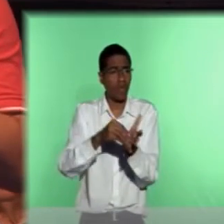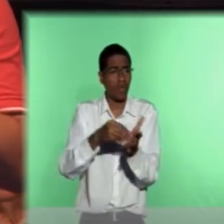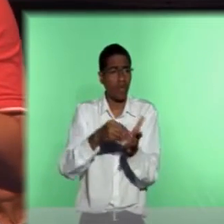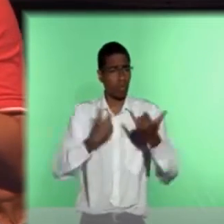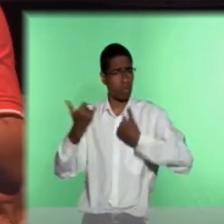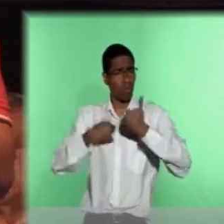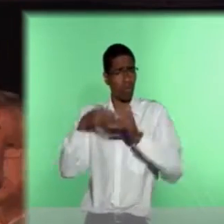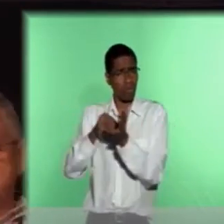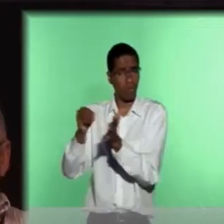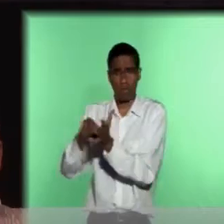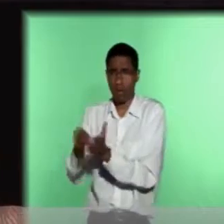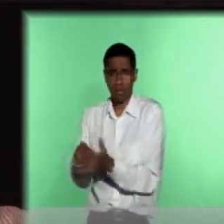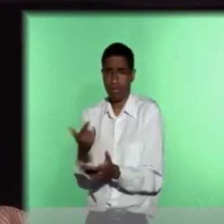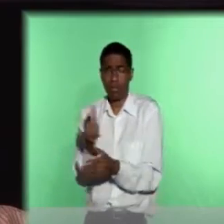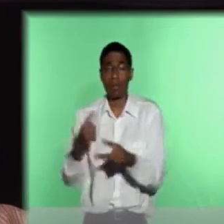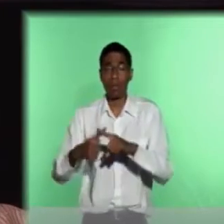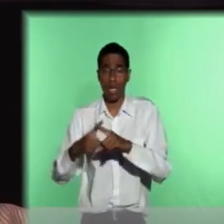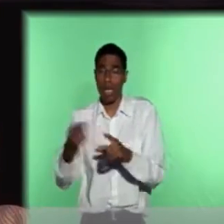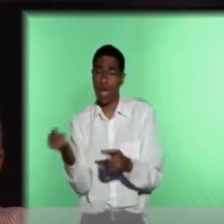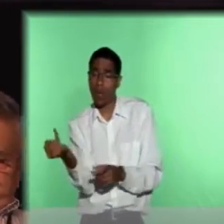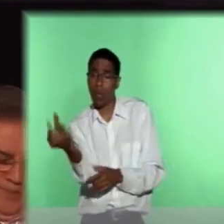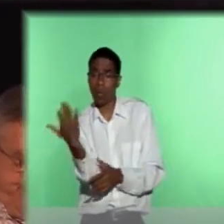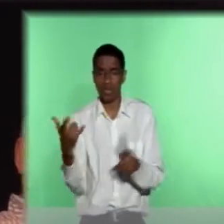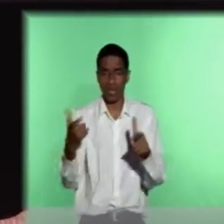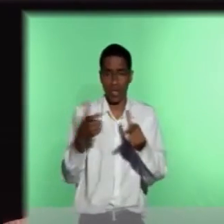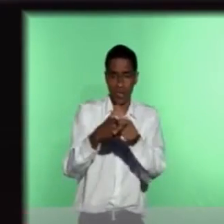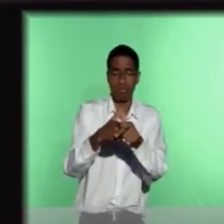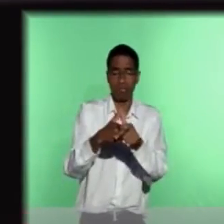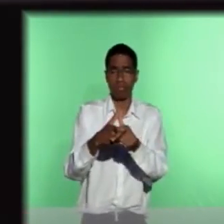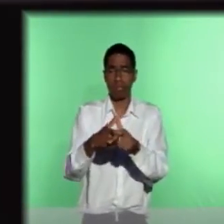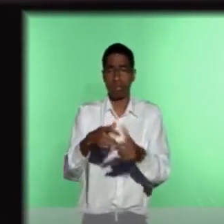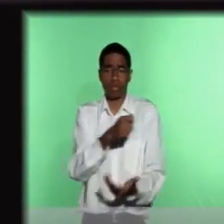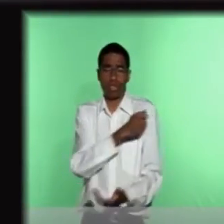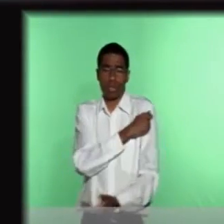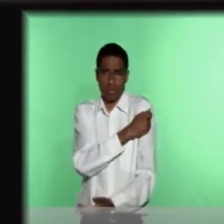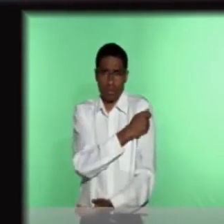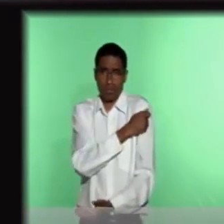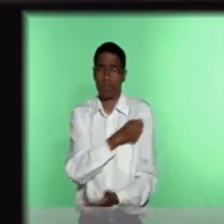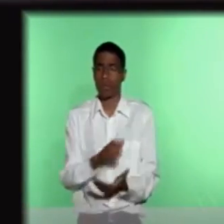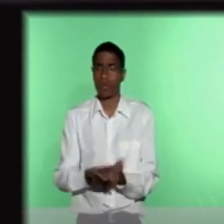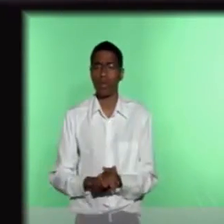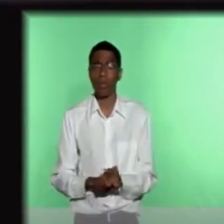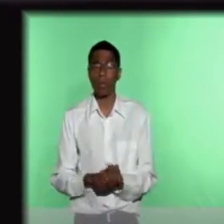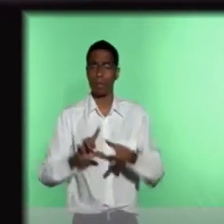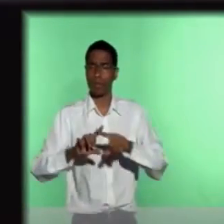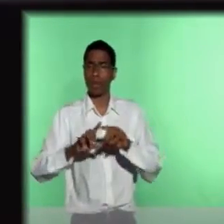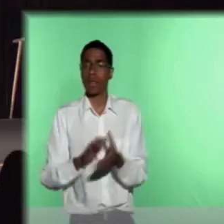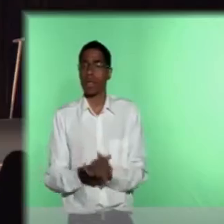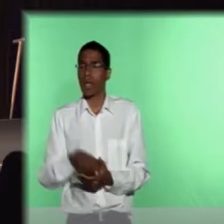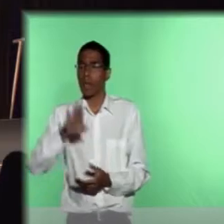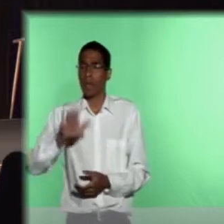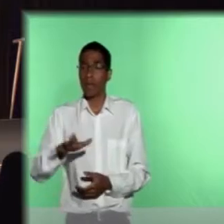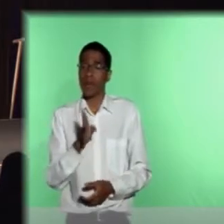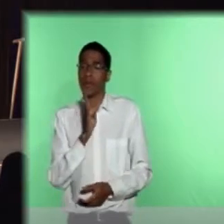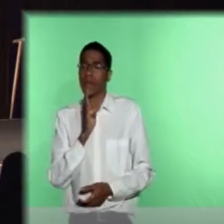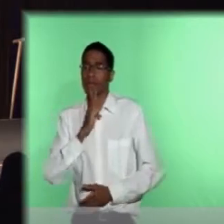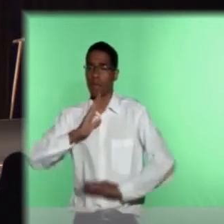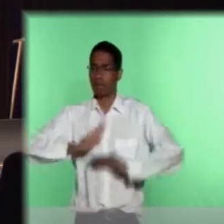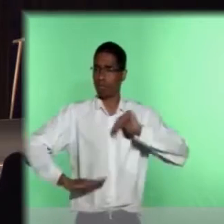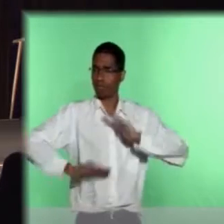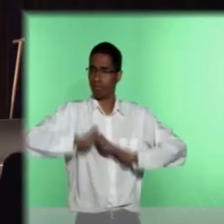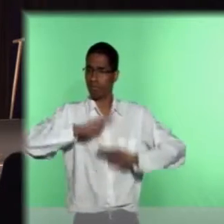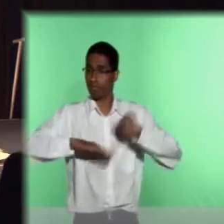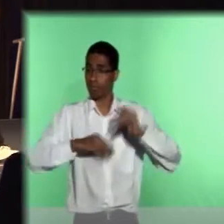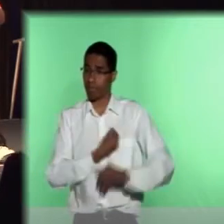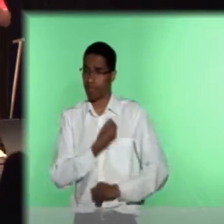essa é uma questão que não pode permanecer. Bom, conhecimentos e habilidades para a